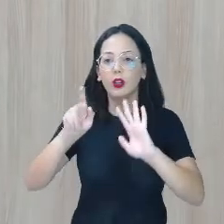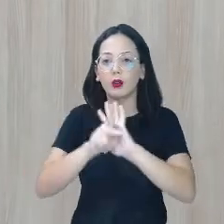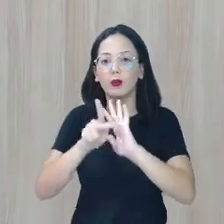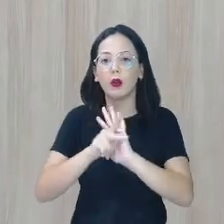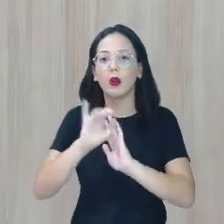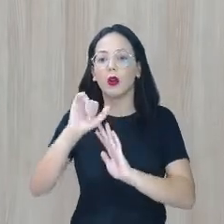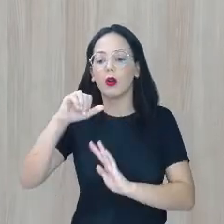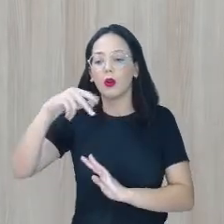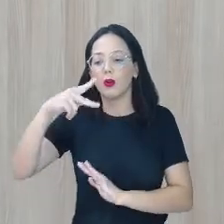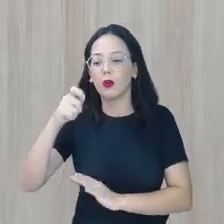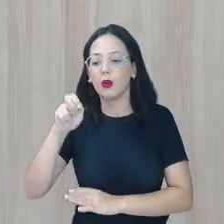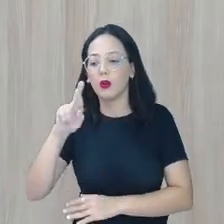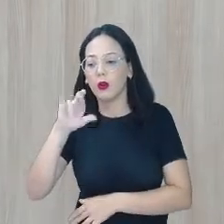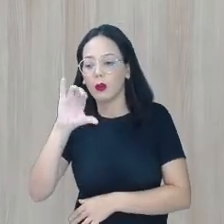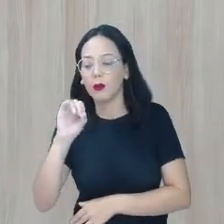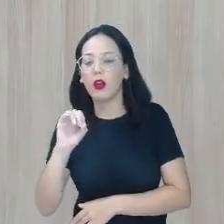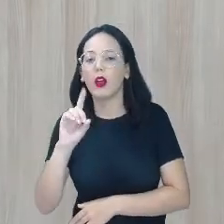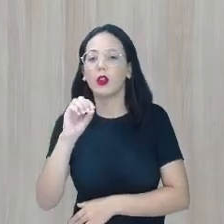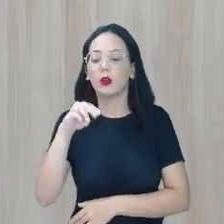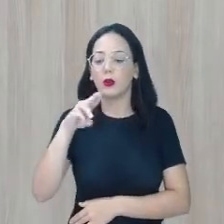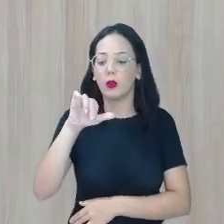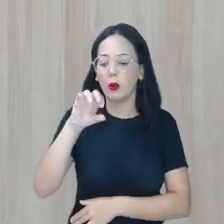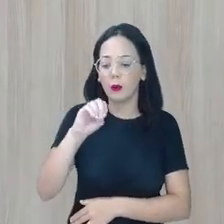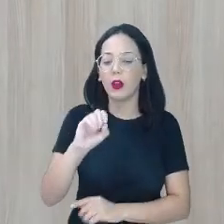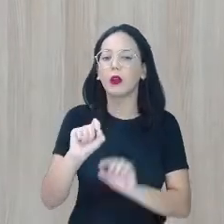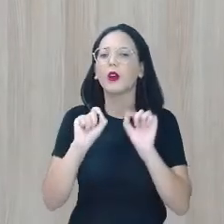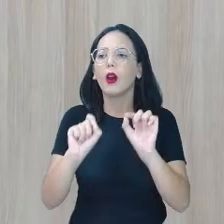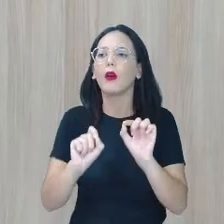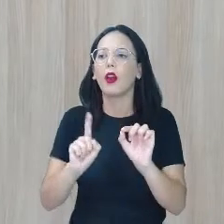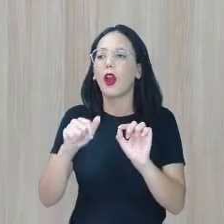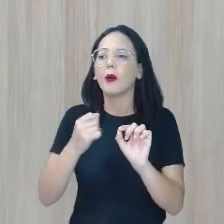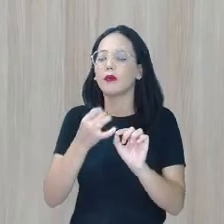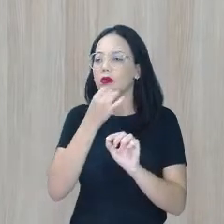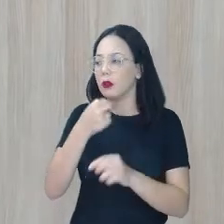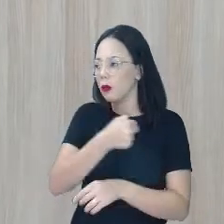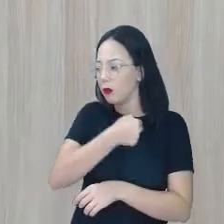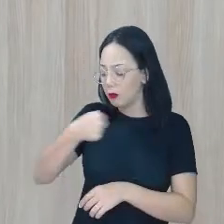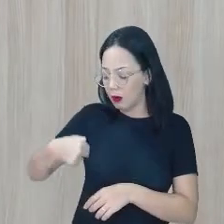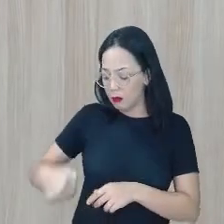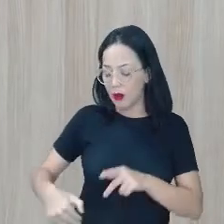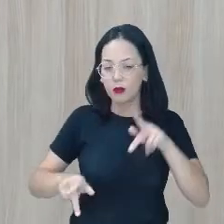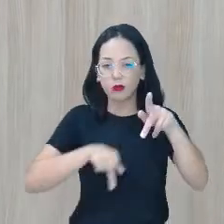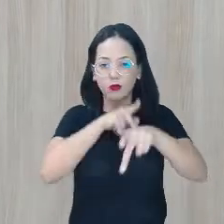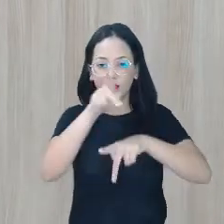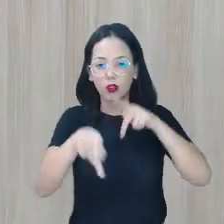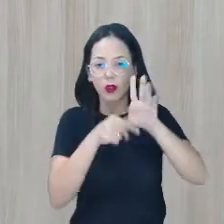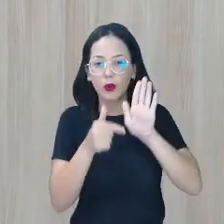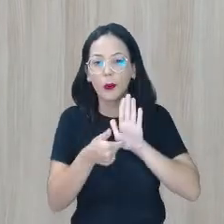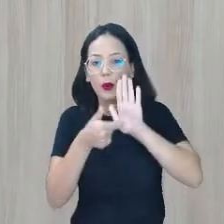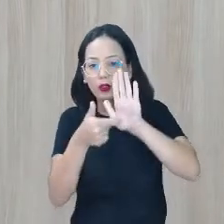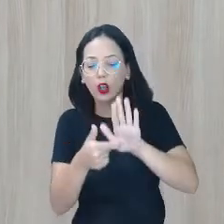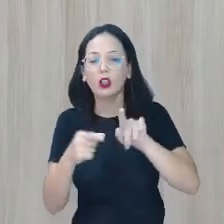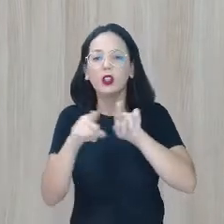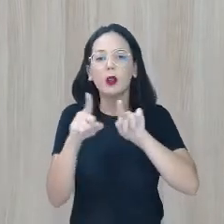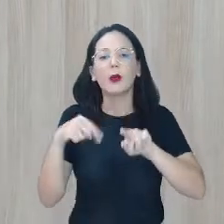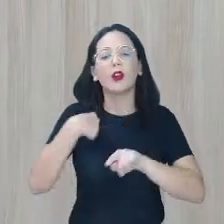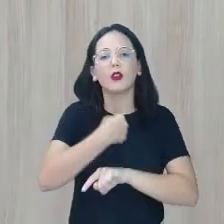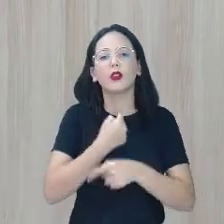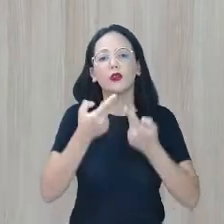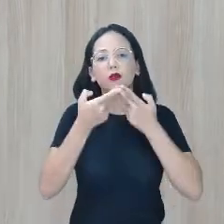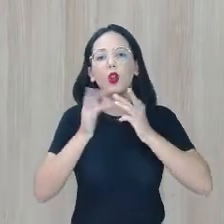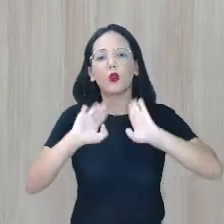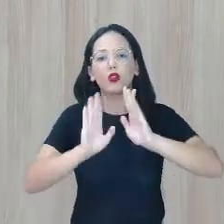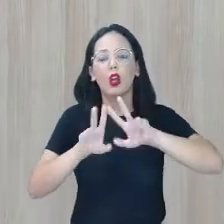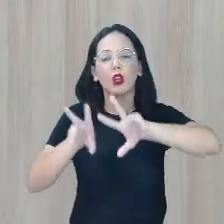do Meio, né, que era como os chineses, né, eles se colocavam. A gente falou sobre a importância,